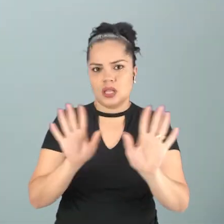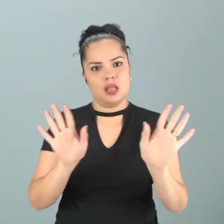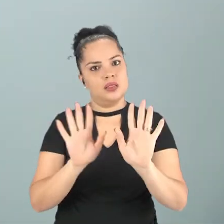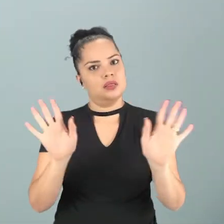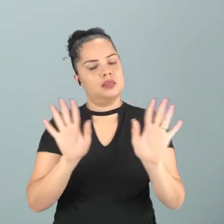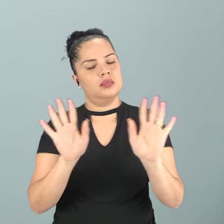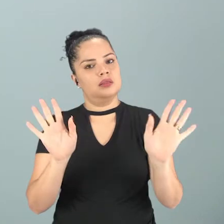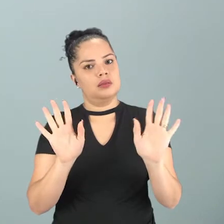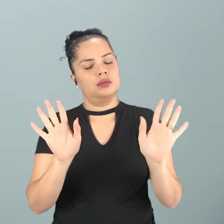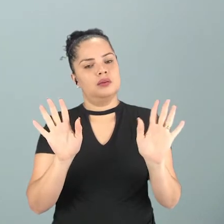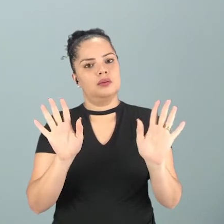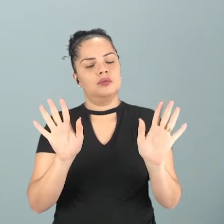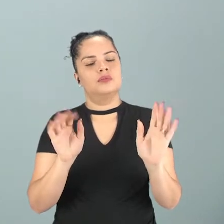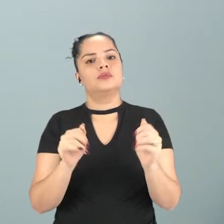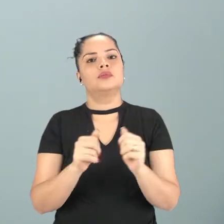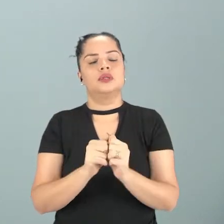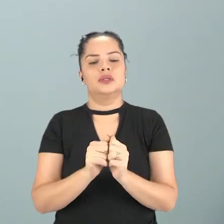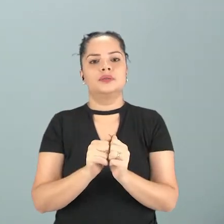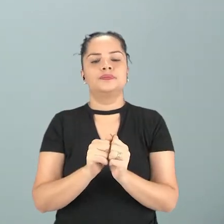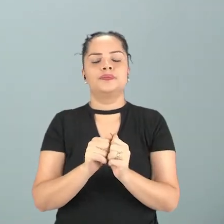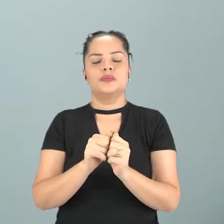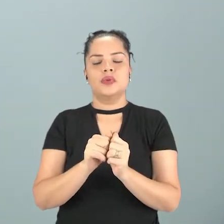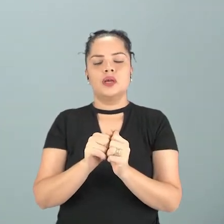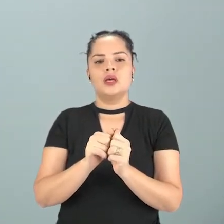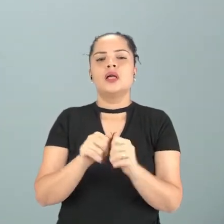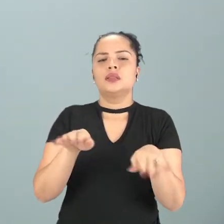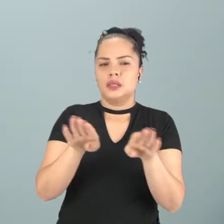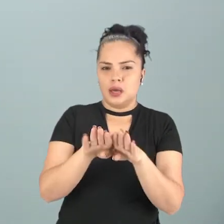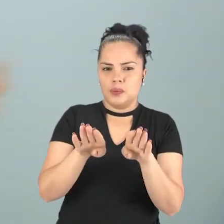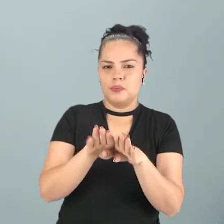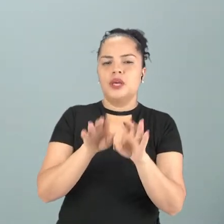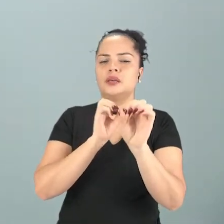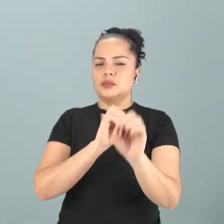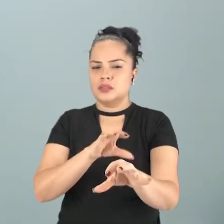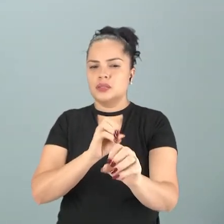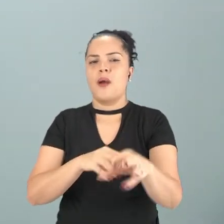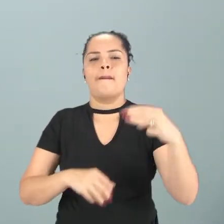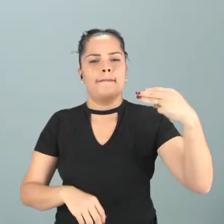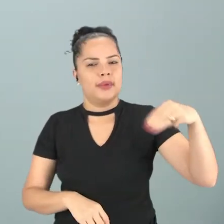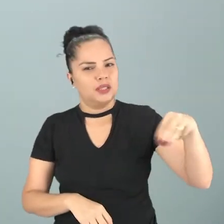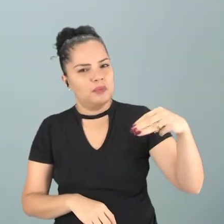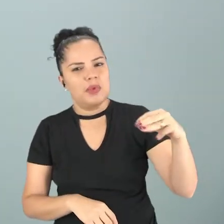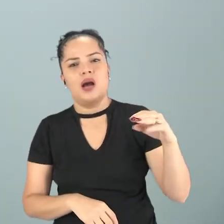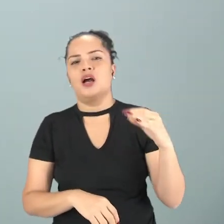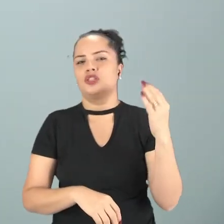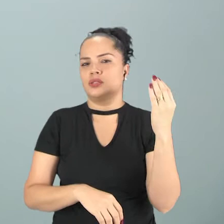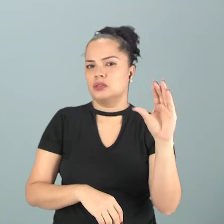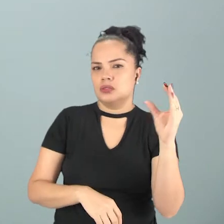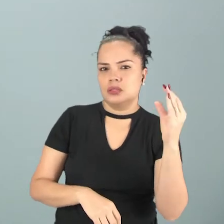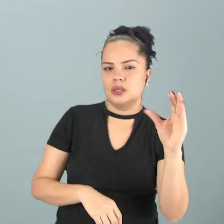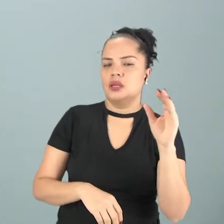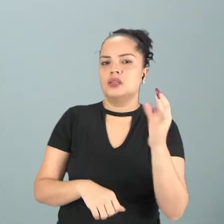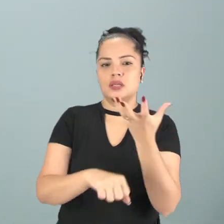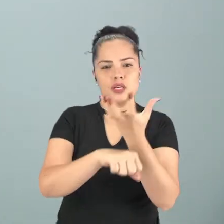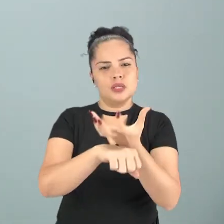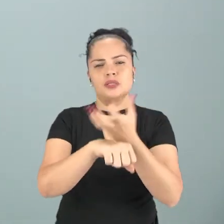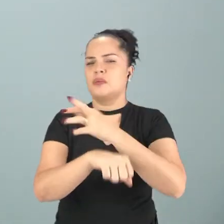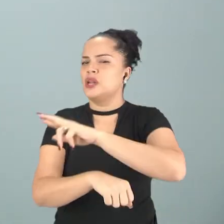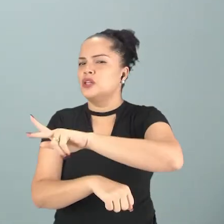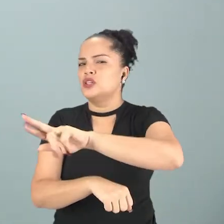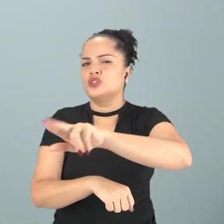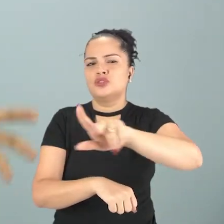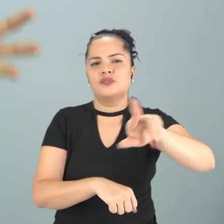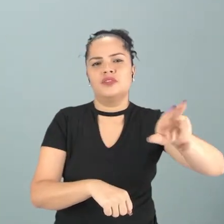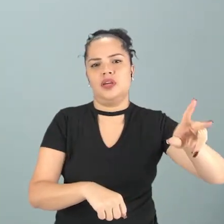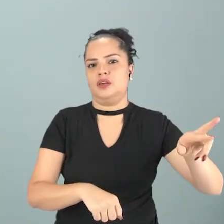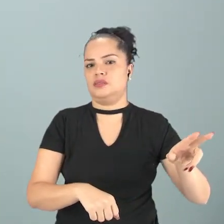sobre a história da cultura afro-brasileira e indígena, o professor de matemática, o professor de ciências, o professor de